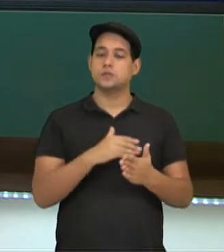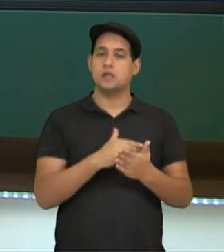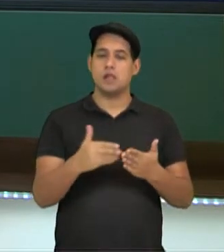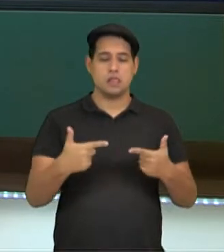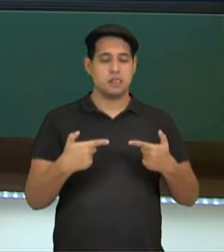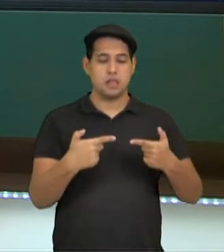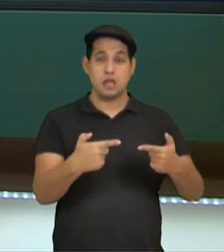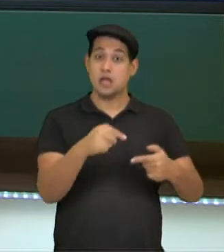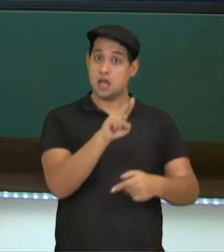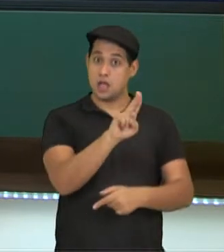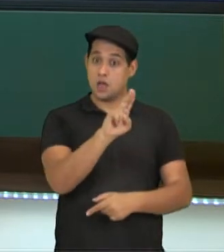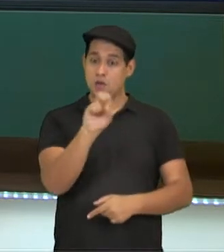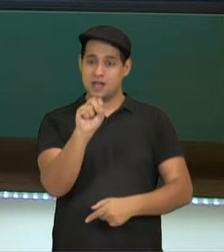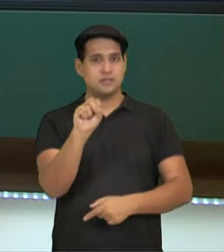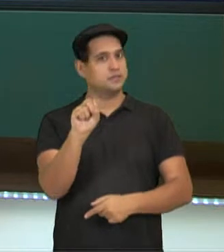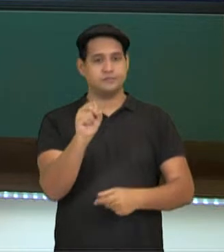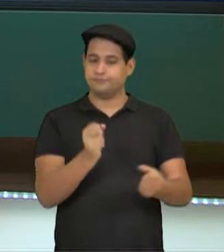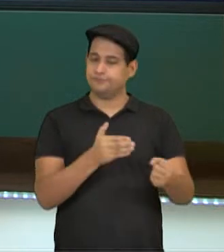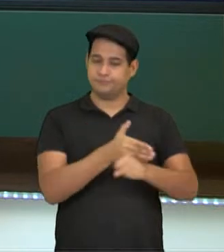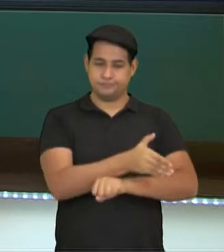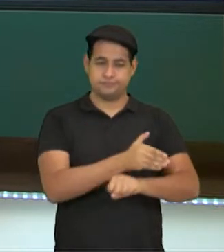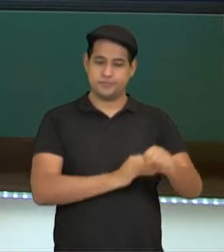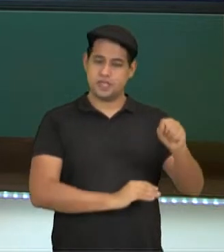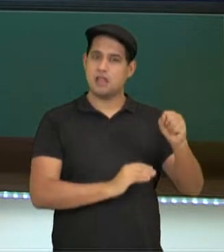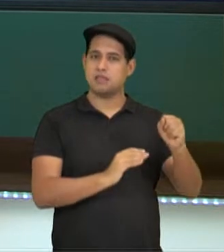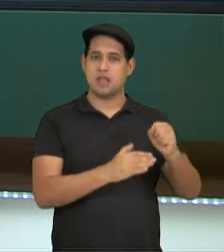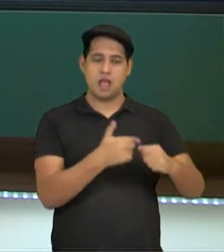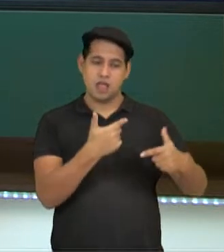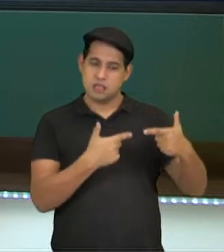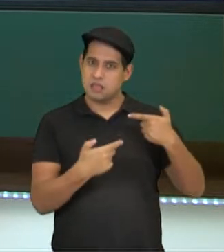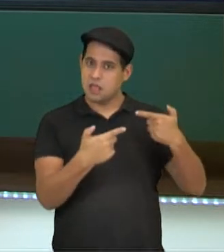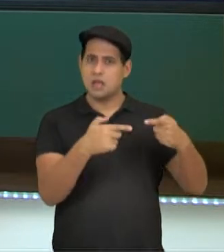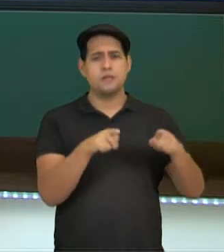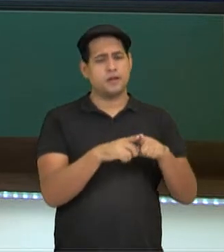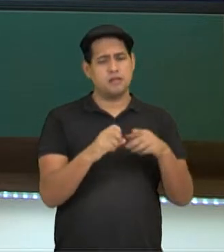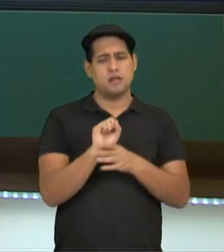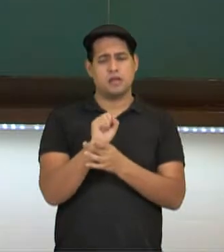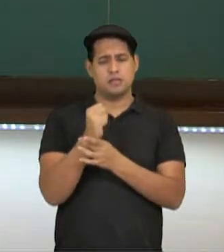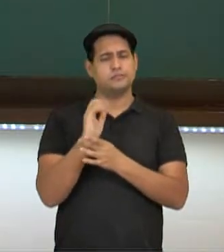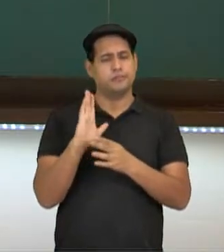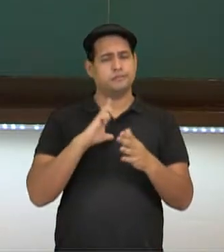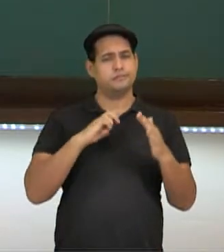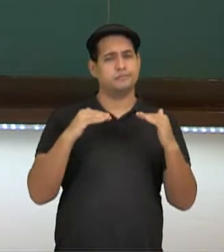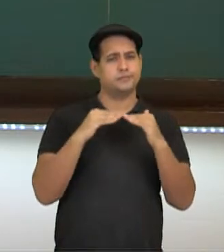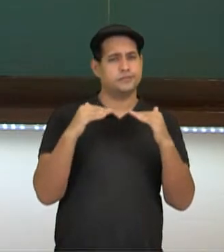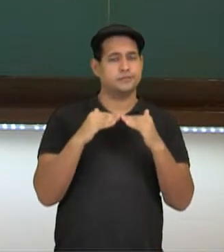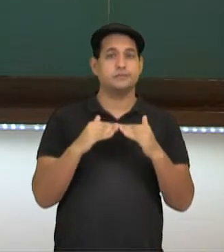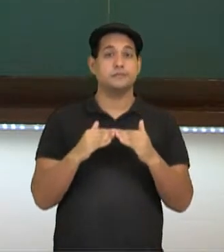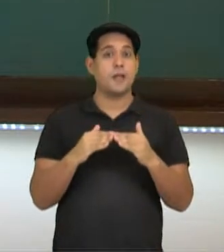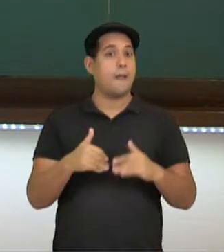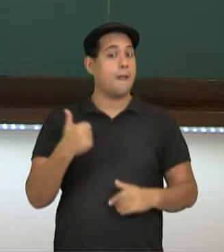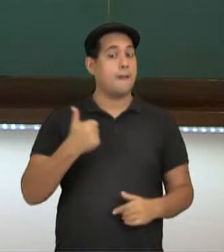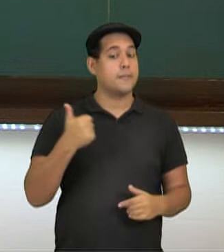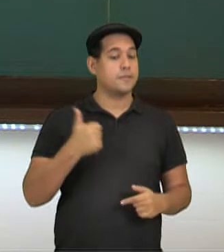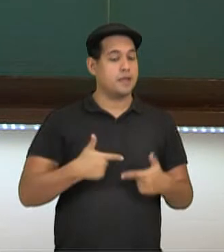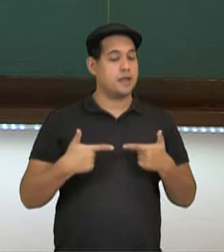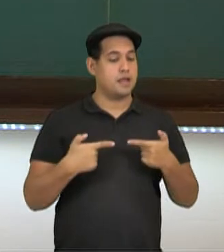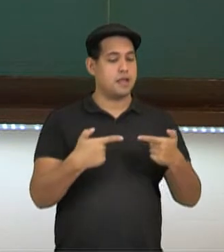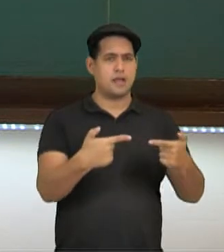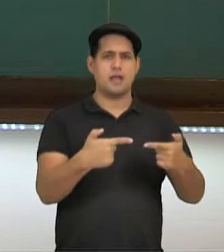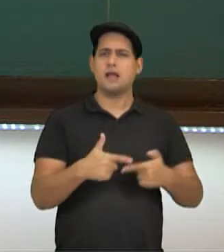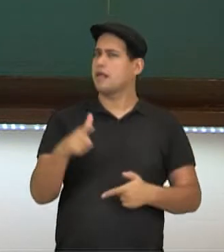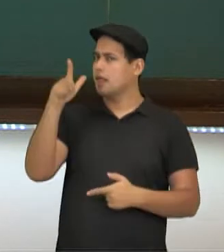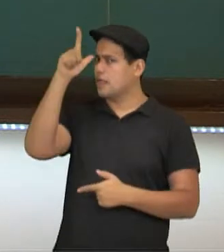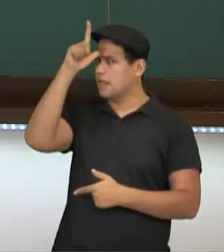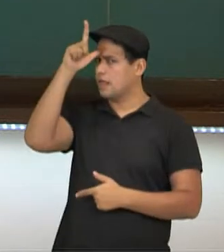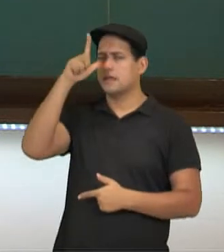A União Soviética não entraria no confronto por causa das garantias desse acordo. Vamos lembrar que na Primeira Guerra Mundial, a Alemanha